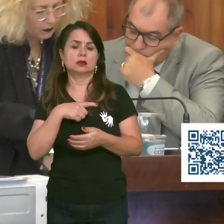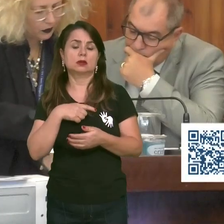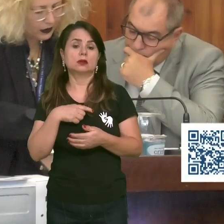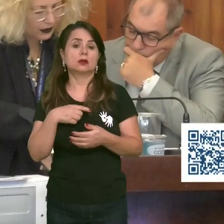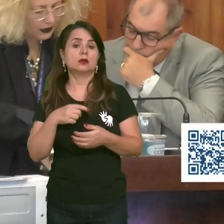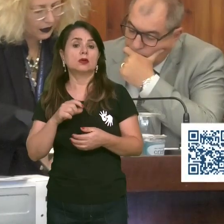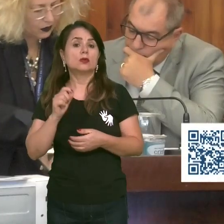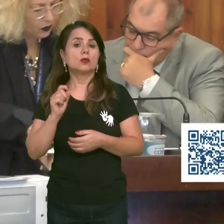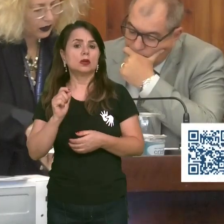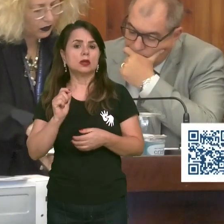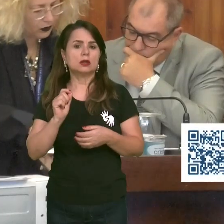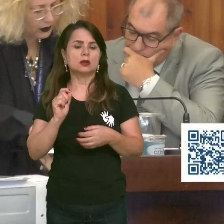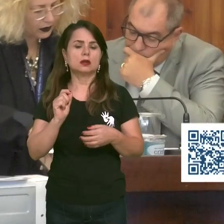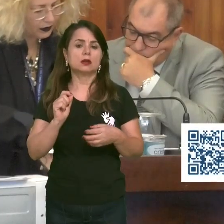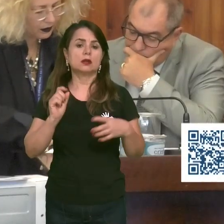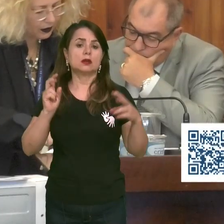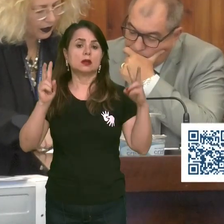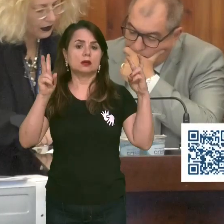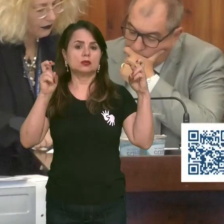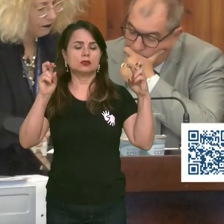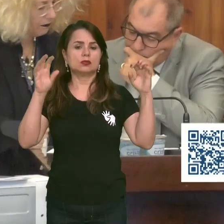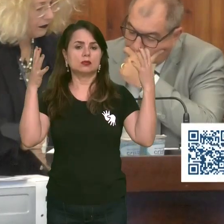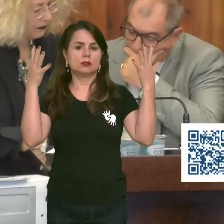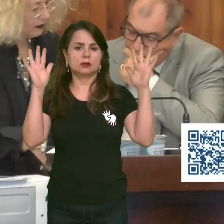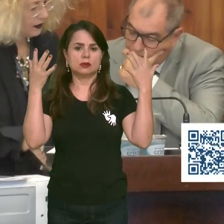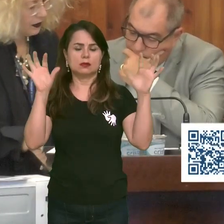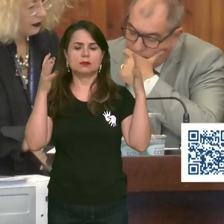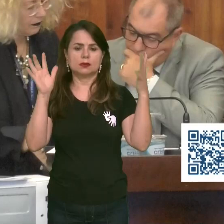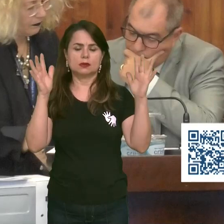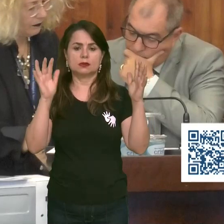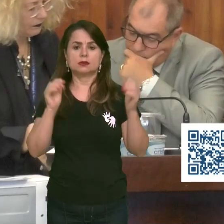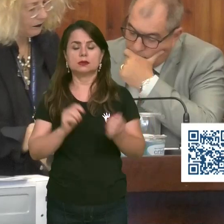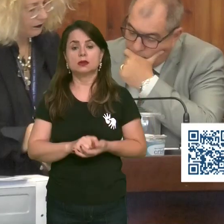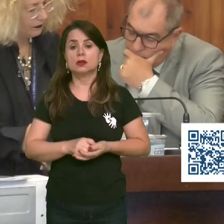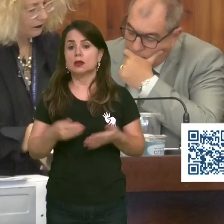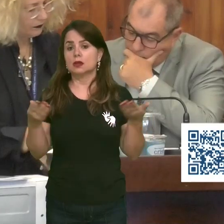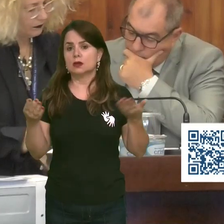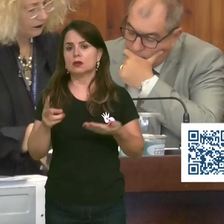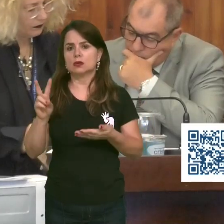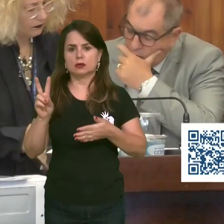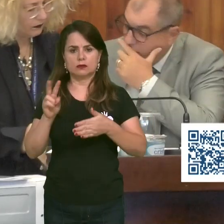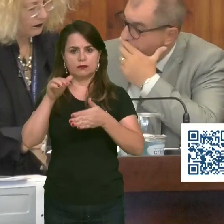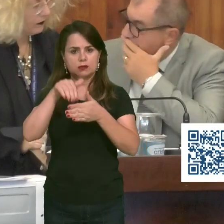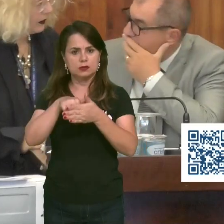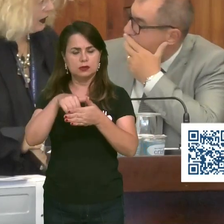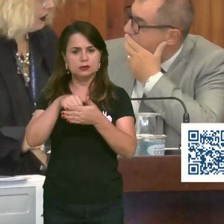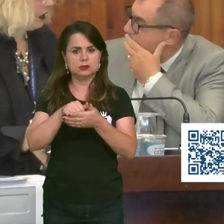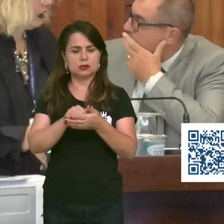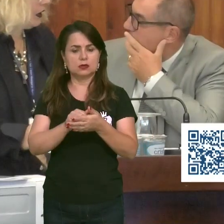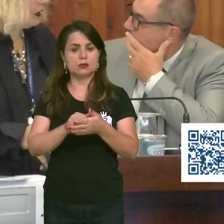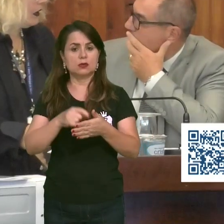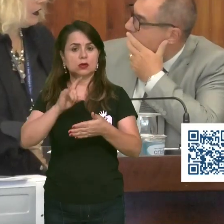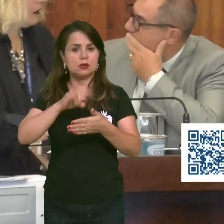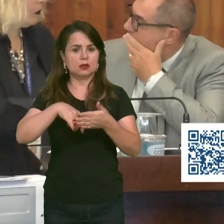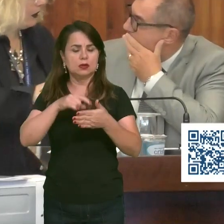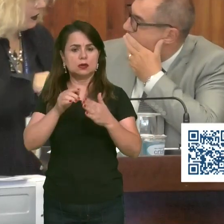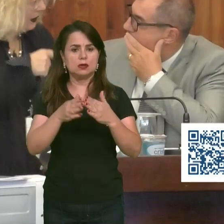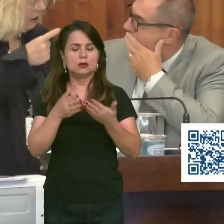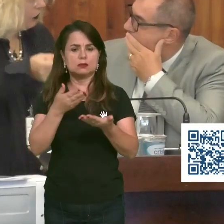congratulações nos termos do artigo 103 do Regimento Interno coloco em votação os requerimentos de números 898